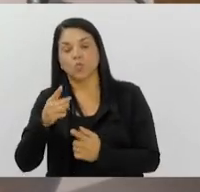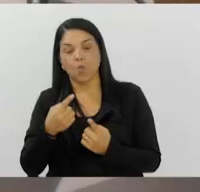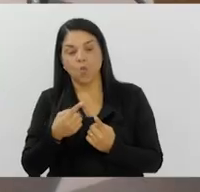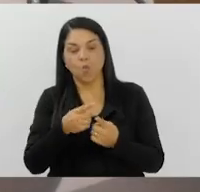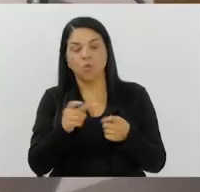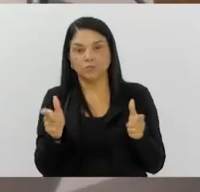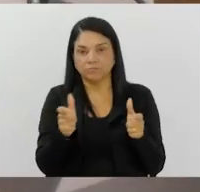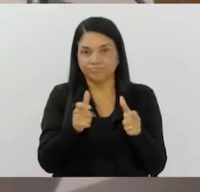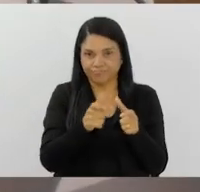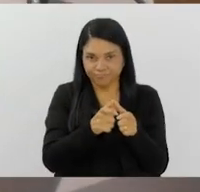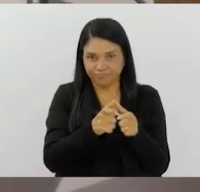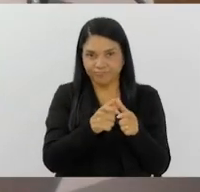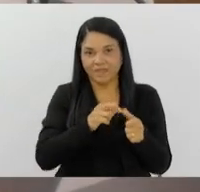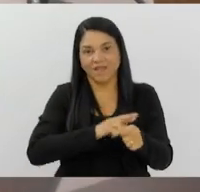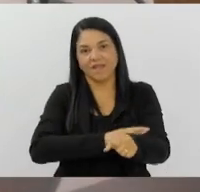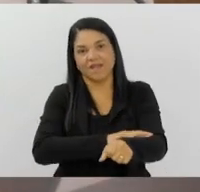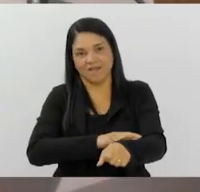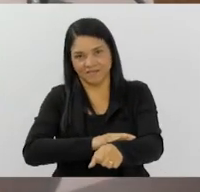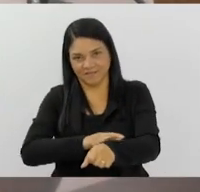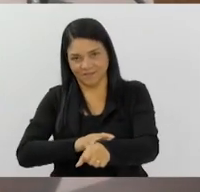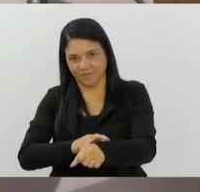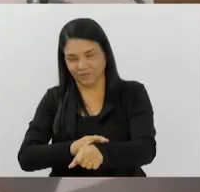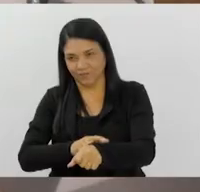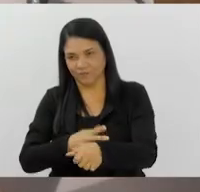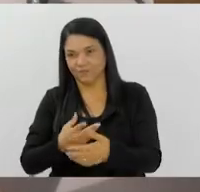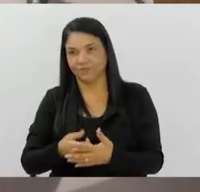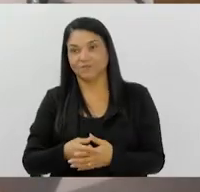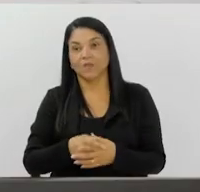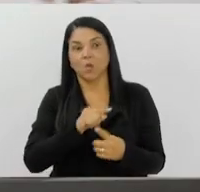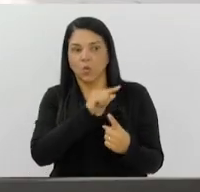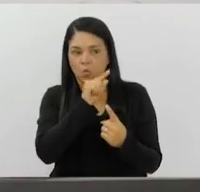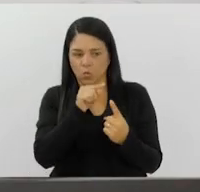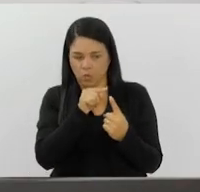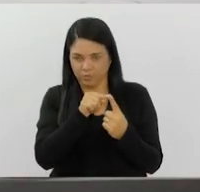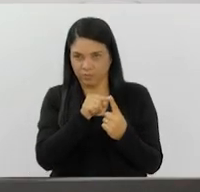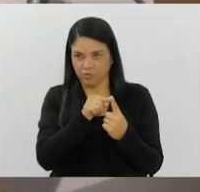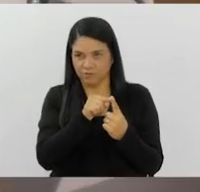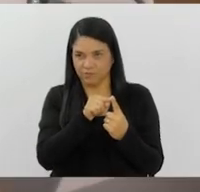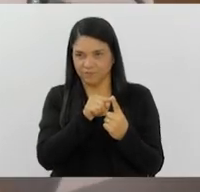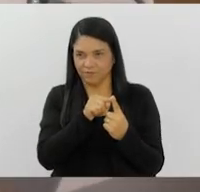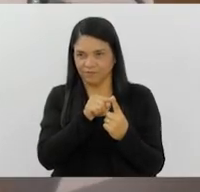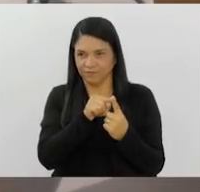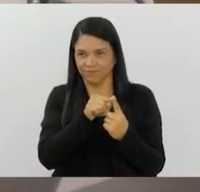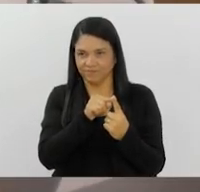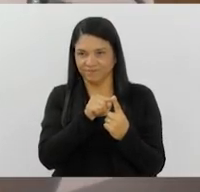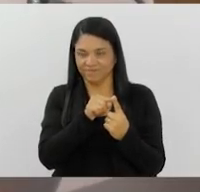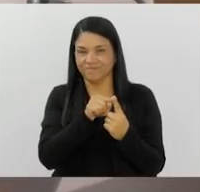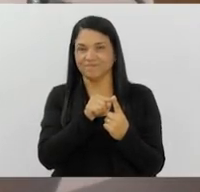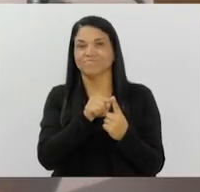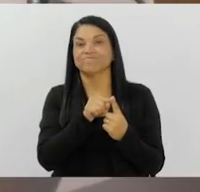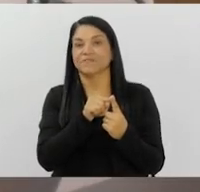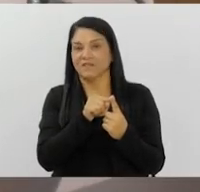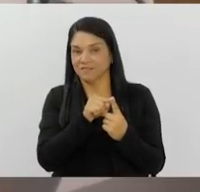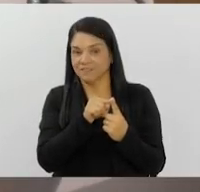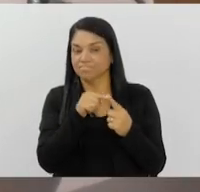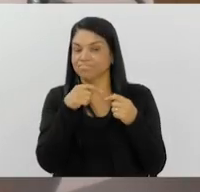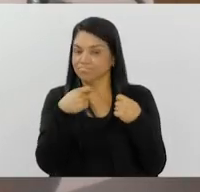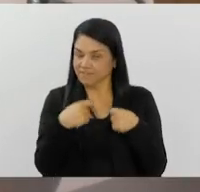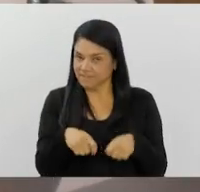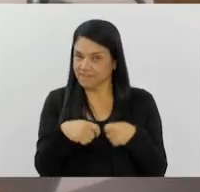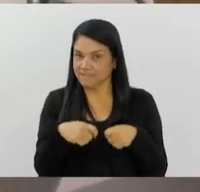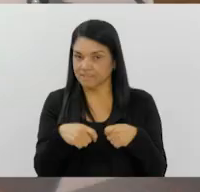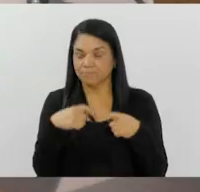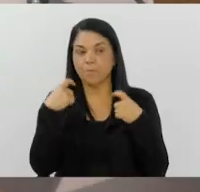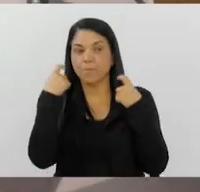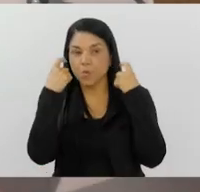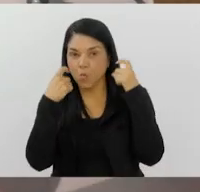étnico-raciais exatamente certo o objetivo é esse exato isso é imprescindível